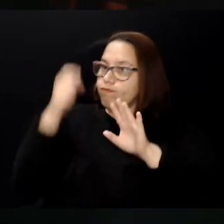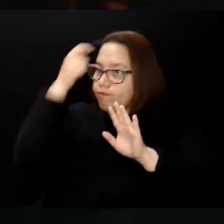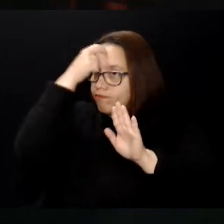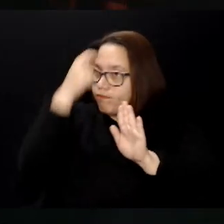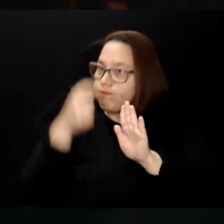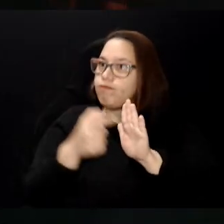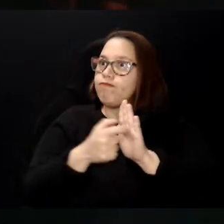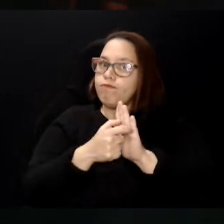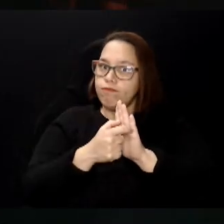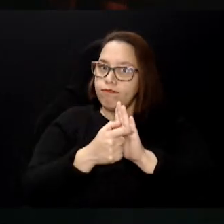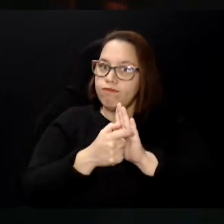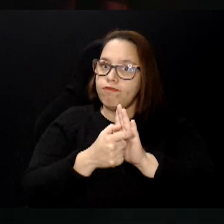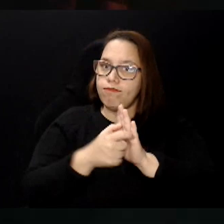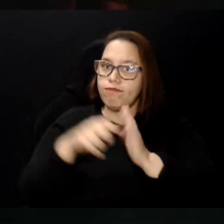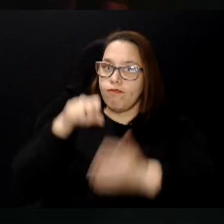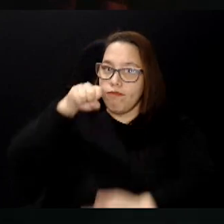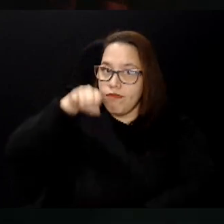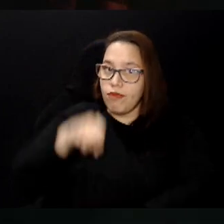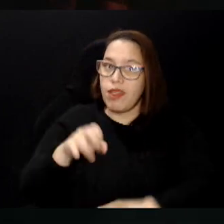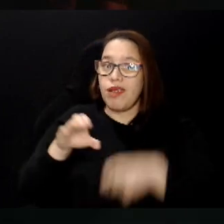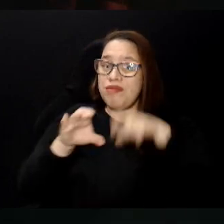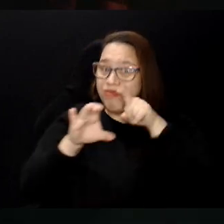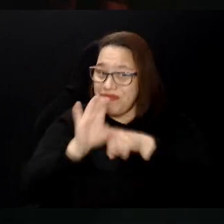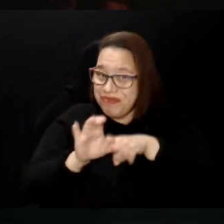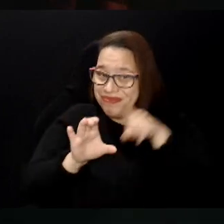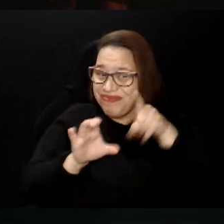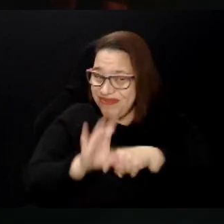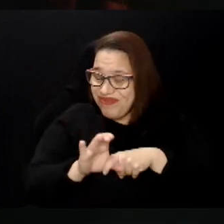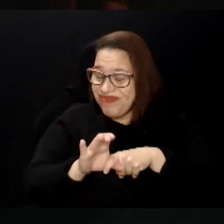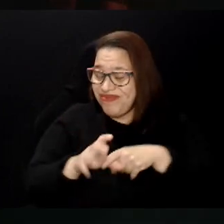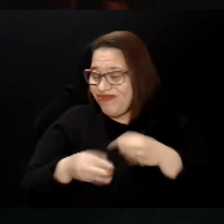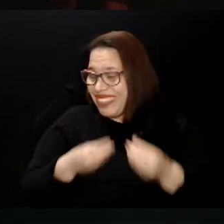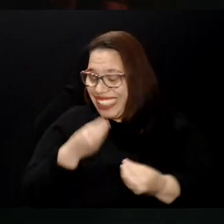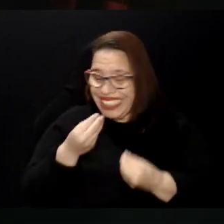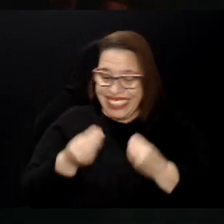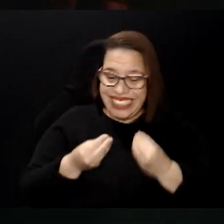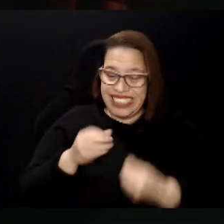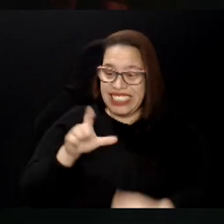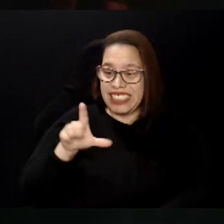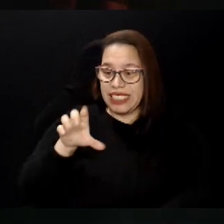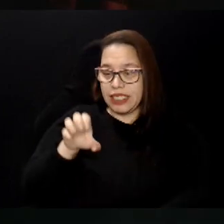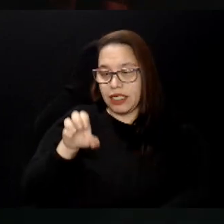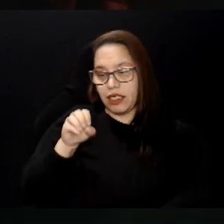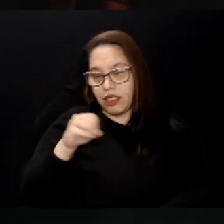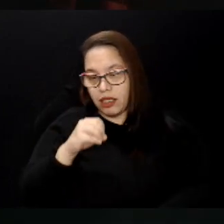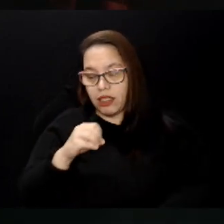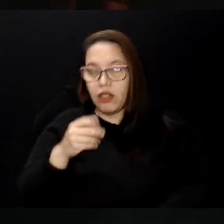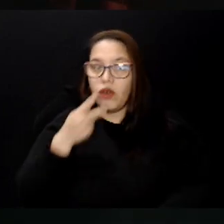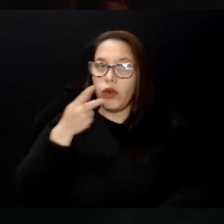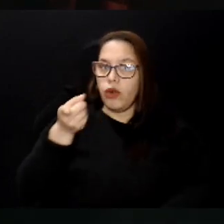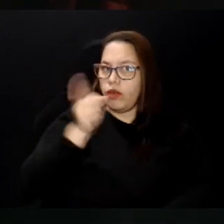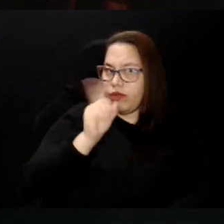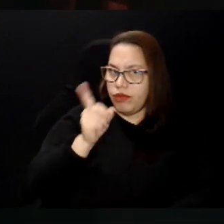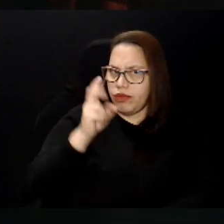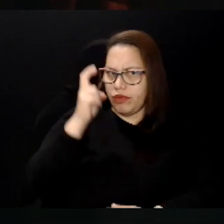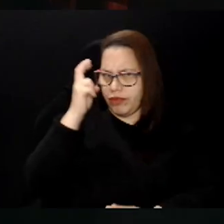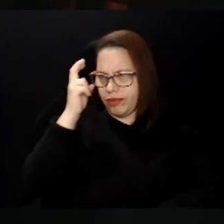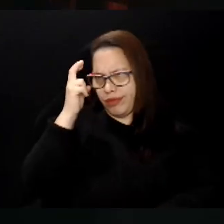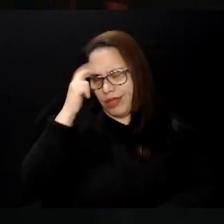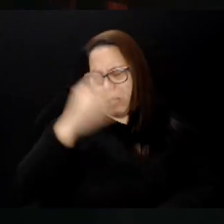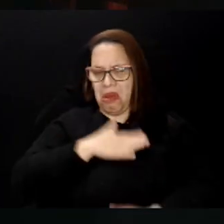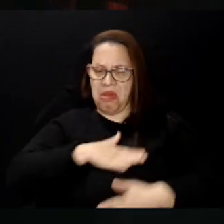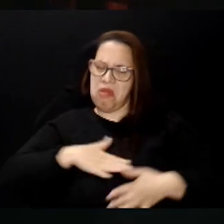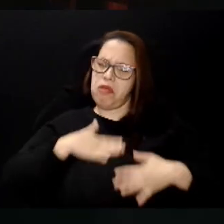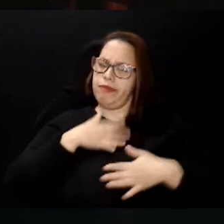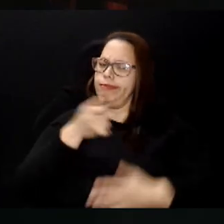estamos dependentes dela, né? E aí o Léo dizendo que a inteligência artificial, não, ela não foi feita para nos agradar. É a forma